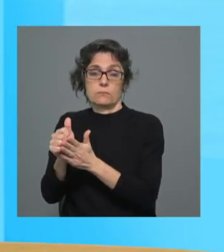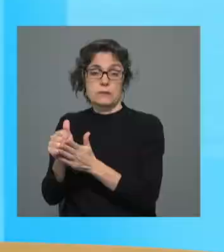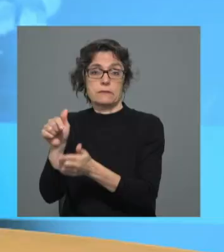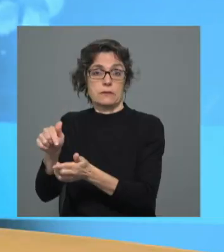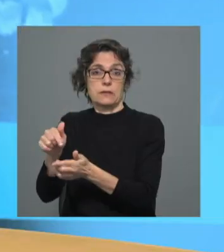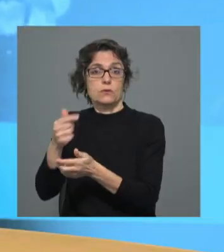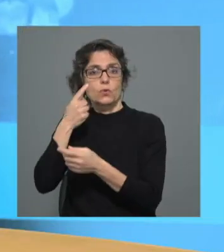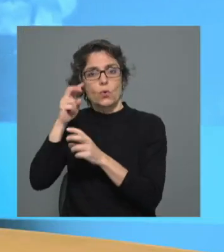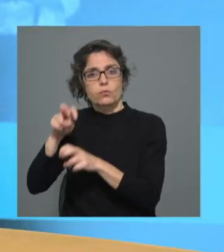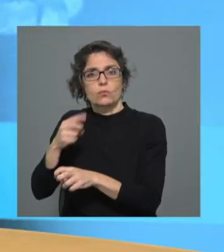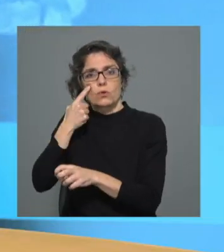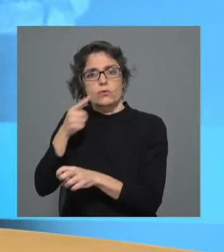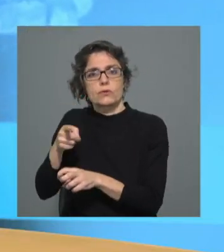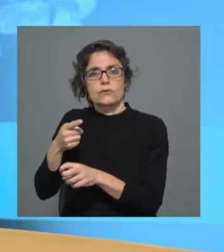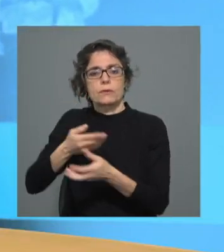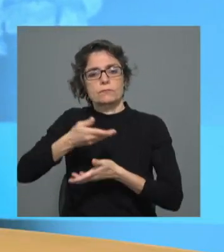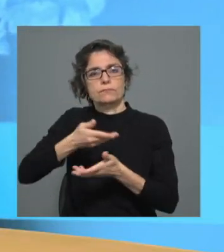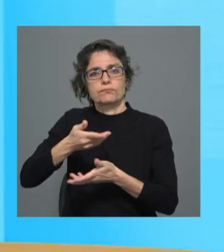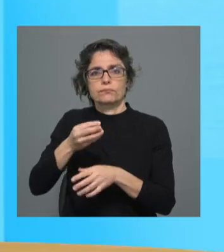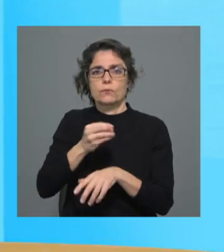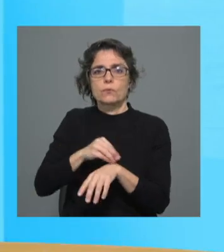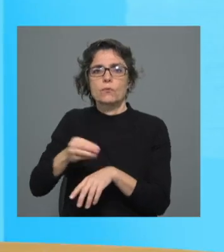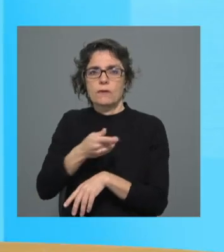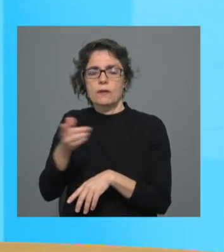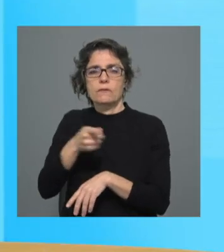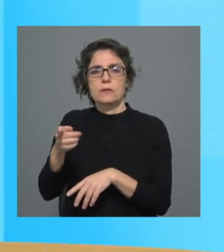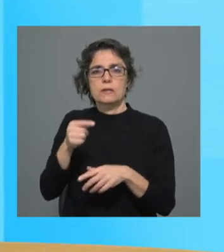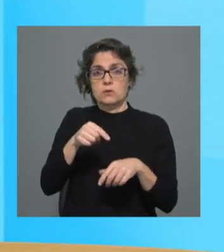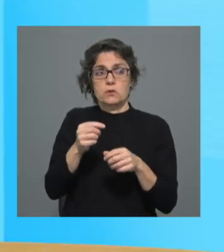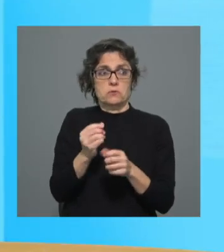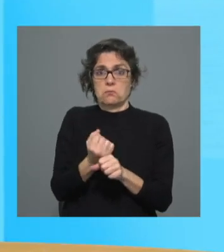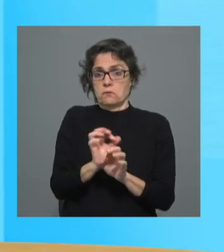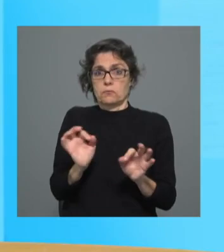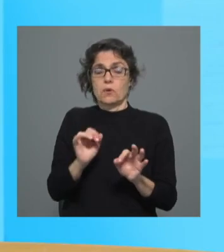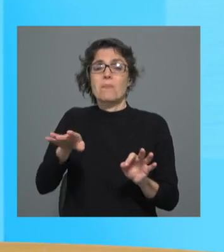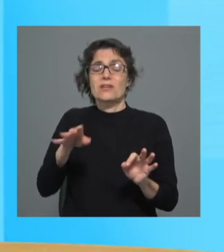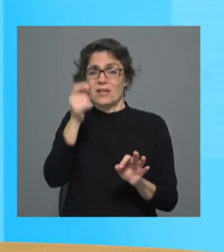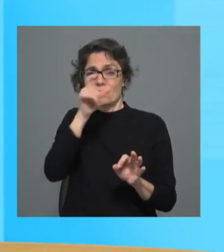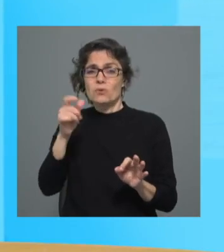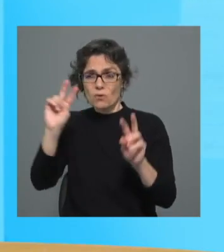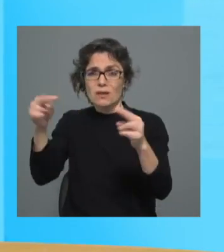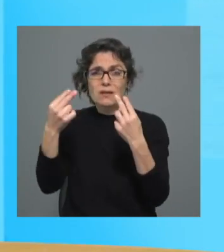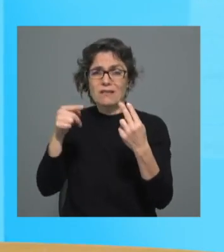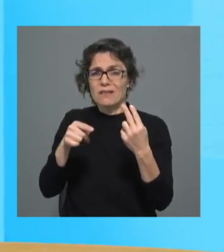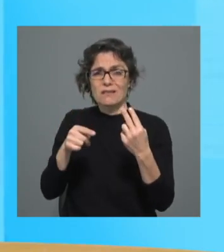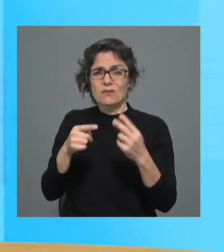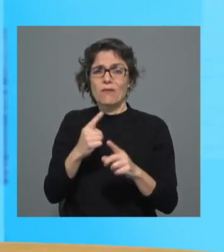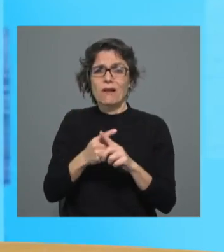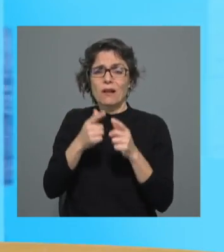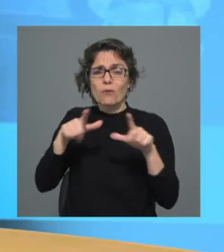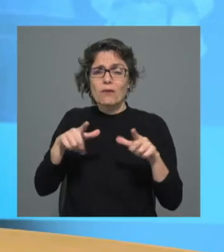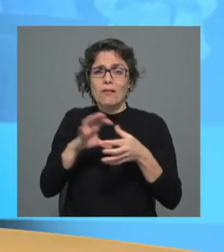estaríamos a fazer aos nossos telespectadores, porque a maior parte deles nunca estudou grego